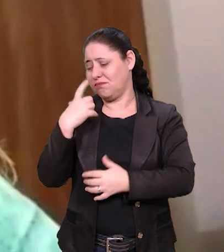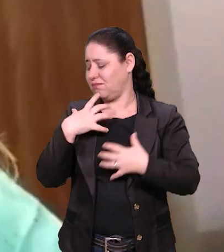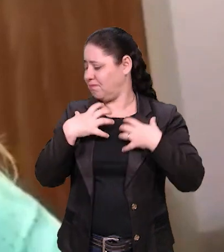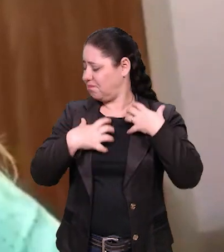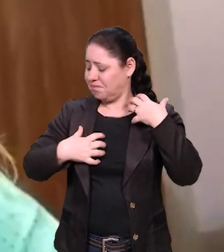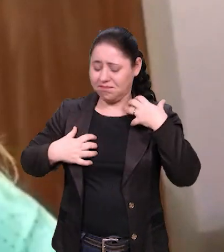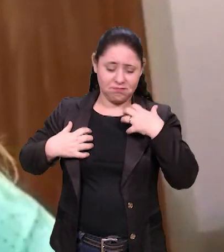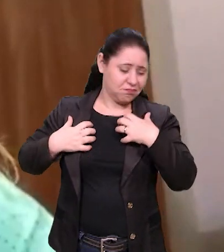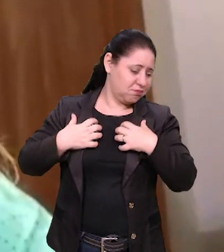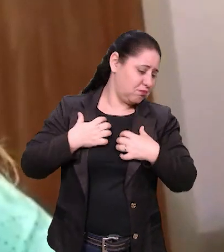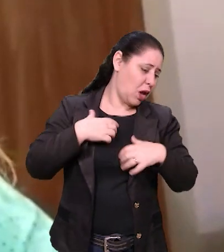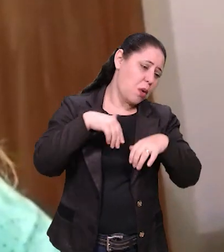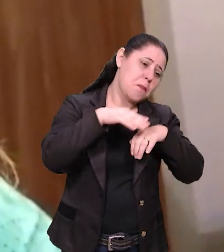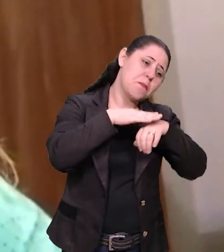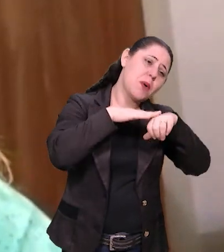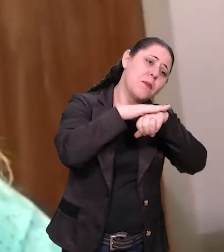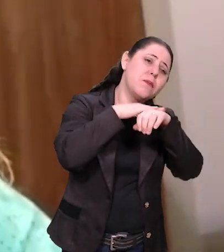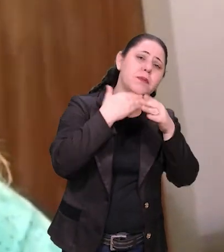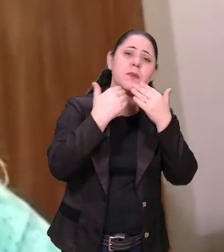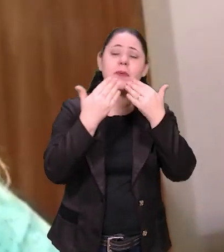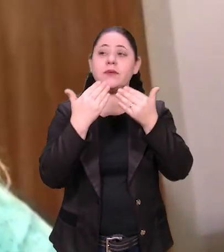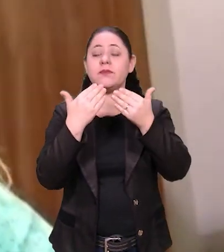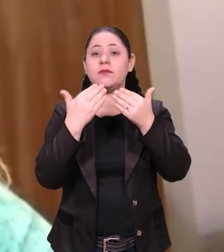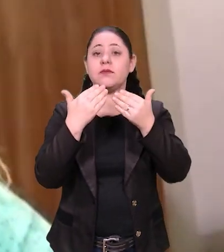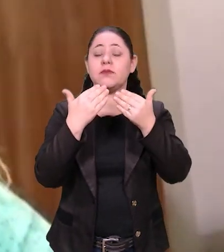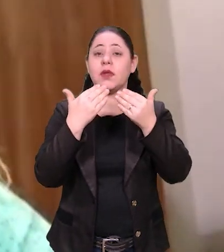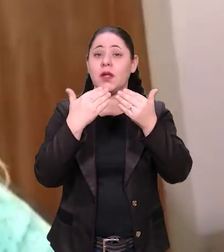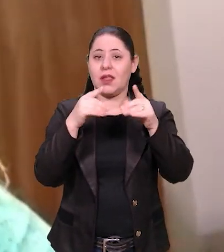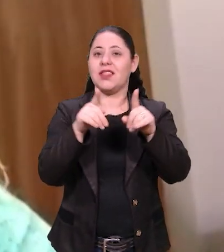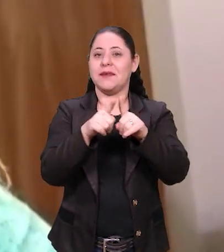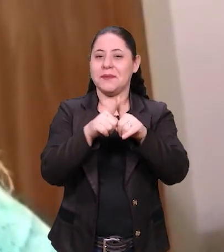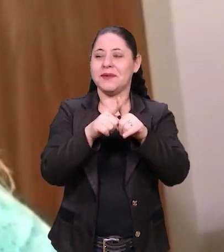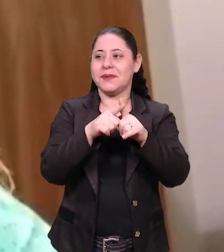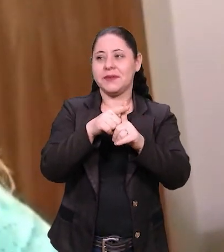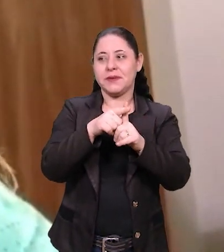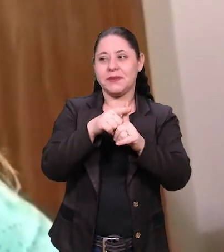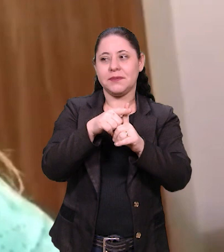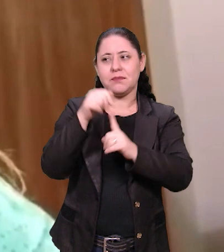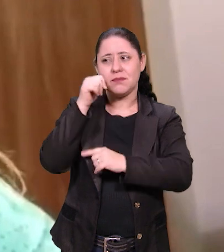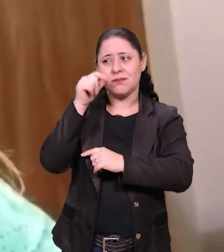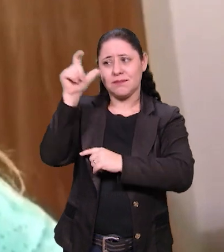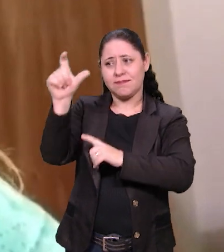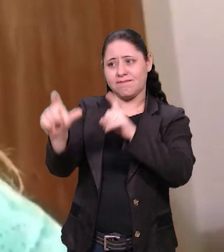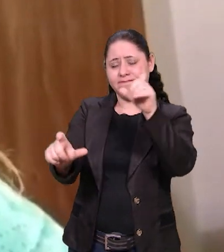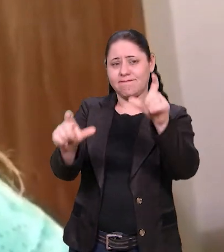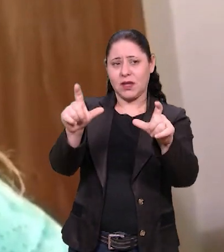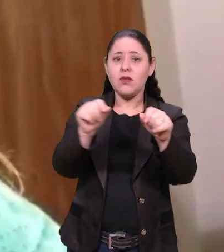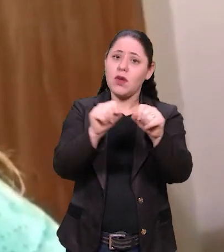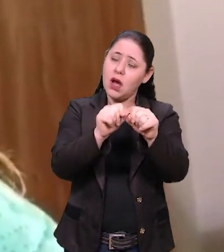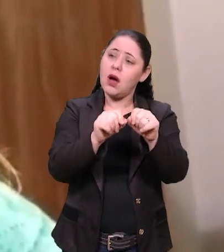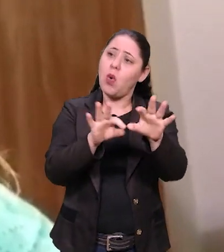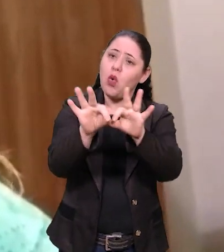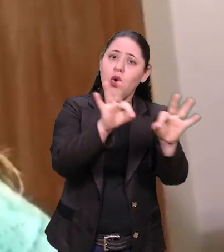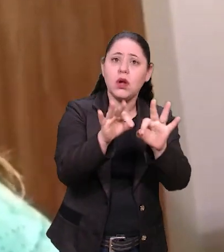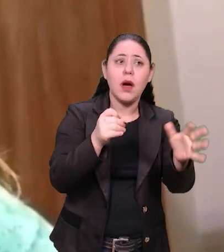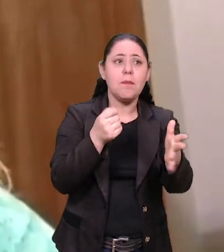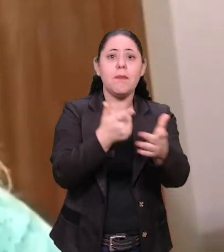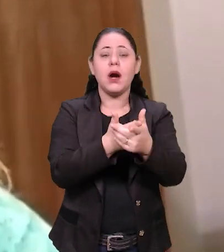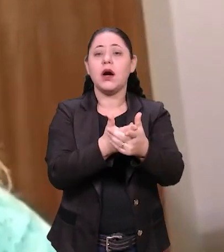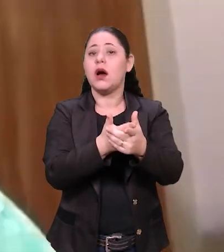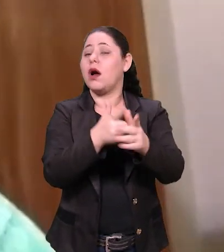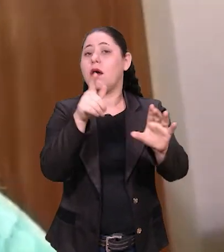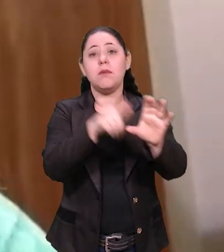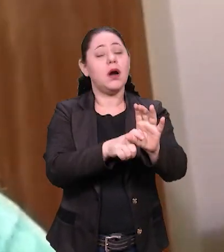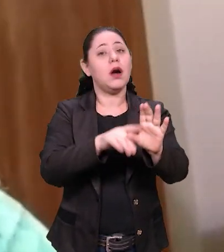conversando. E até as gurias já estavam vendo, a gente vai dar um jeito para te pagar esse boleto, vai dar tudo certo,